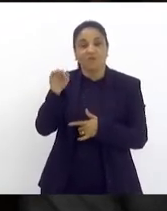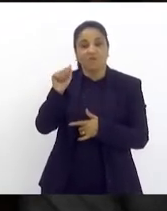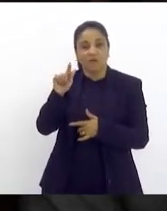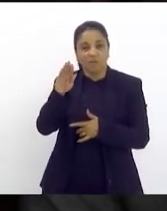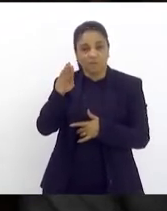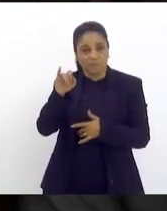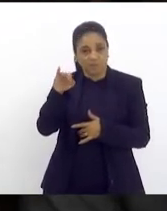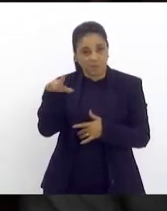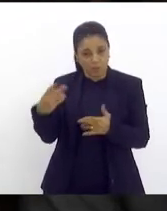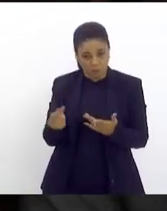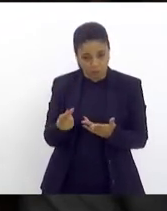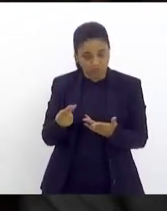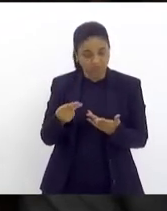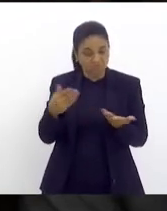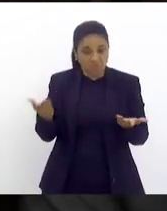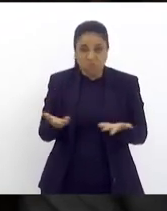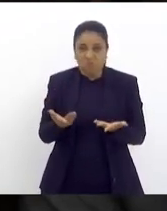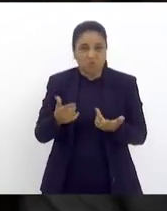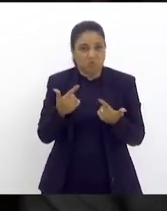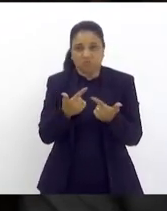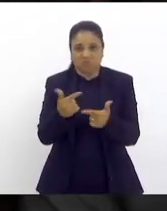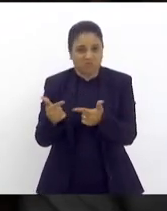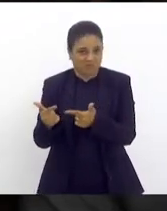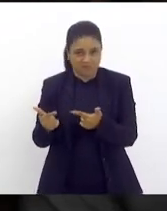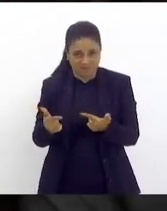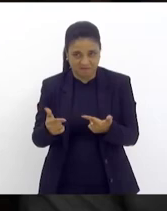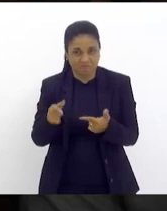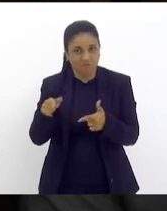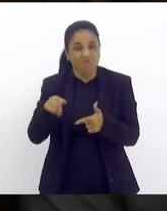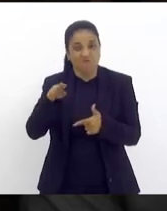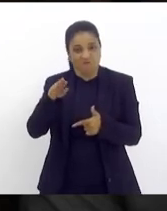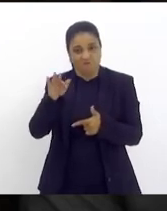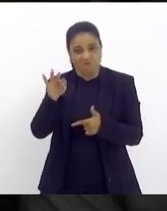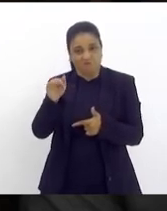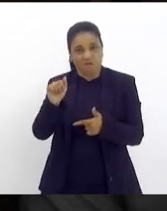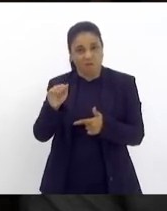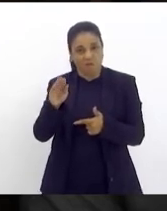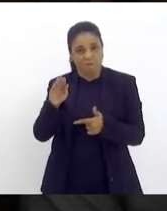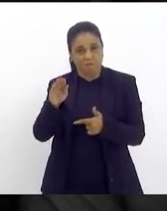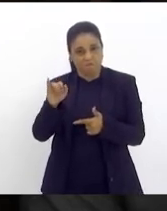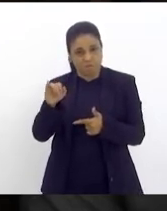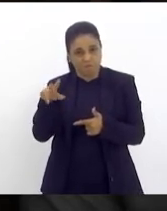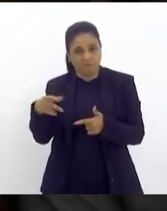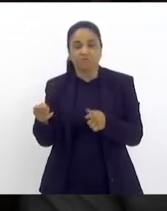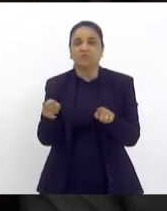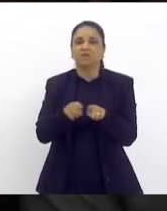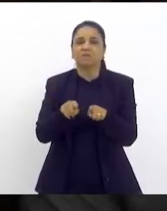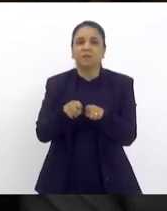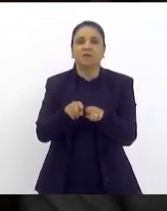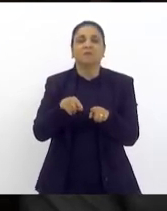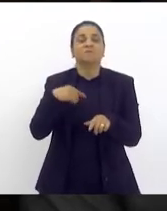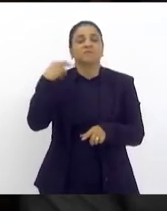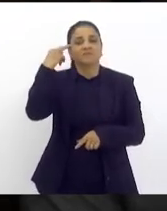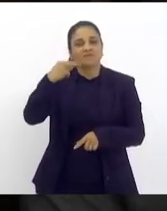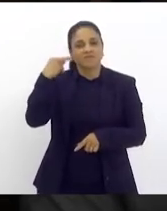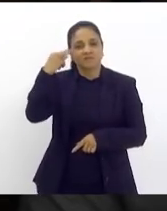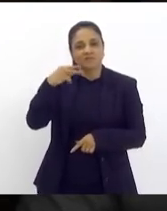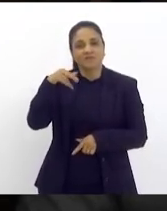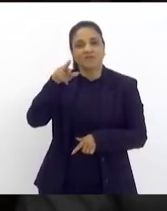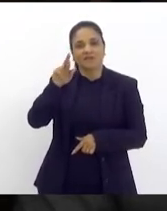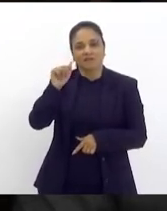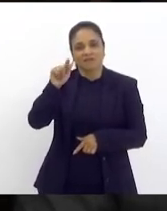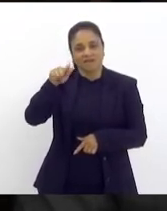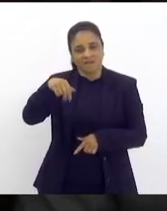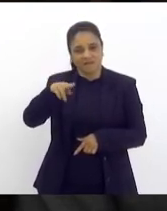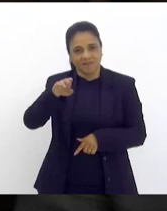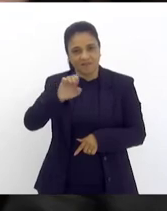estaria acontecendo isso aqui. Nós temos que dar honra a quem tem honra. Cumprimentar a vereadora Raquel, prefeito Alan